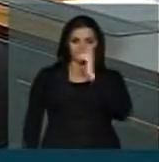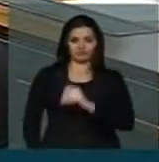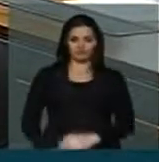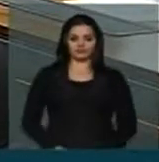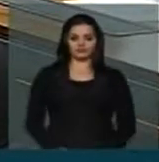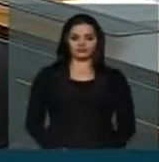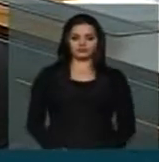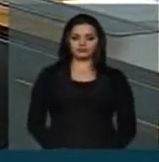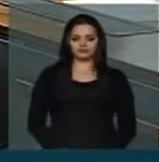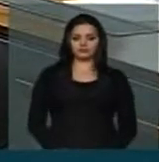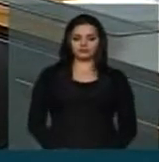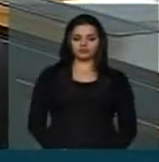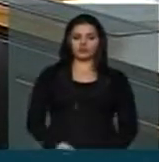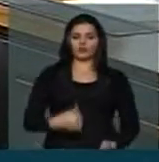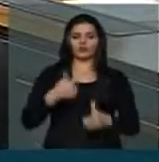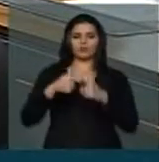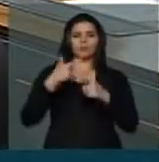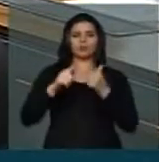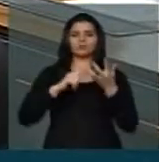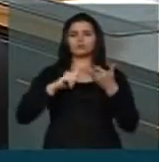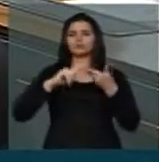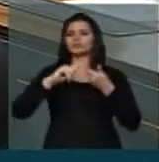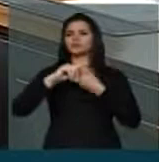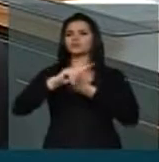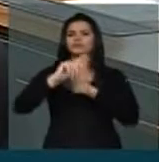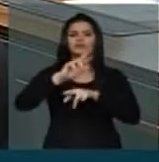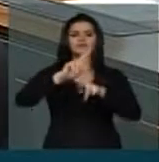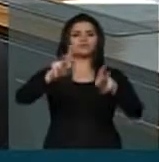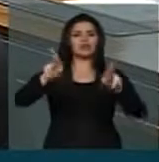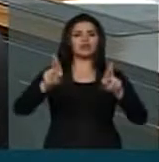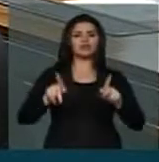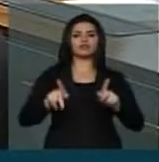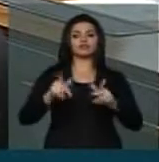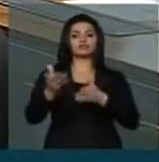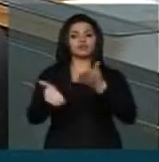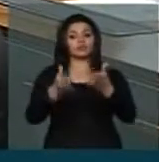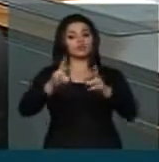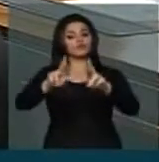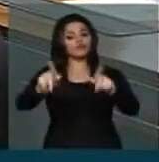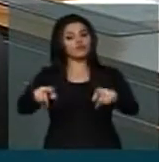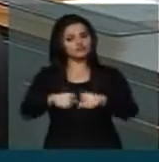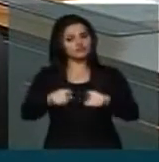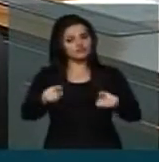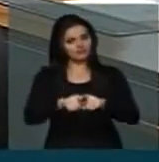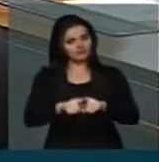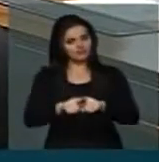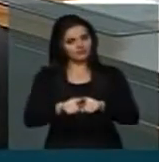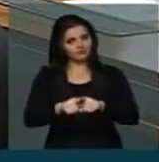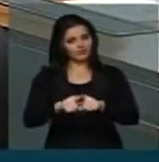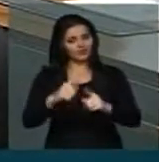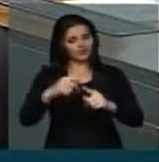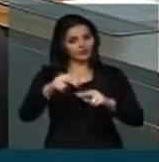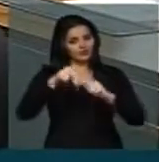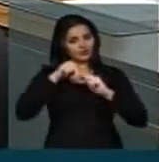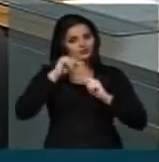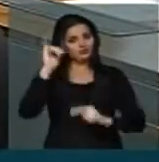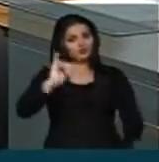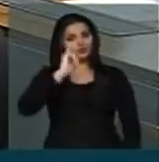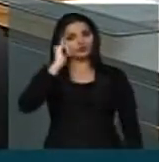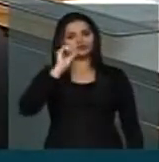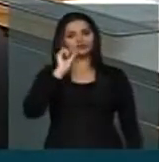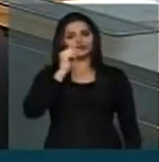Então, obviamente que os problemas são outros, a dimensão é outra e o tratamento tem que ser outro. Então é importante que a gente saiba o